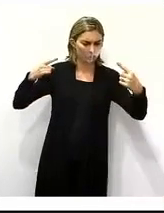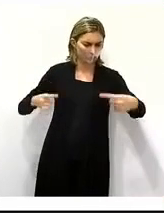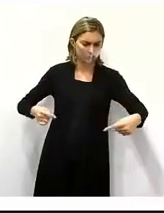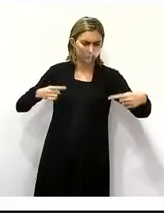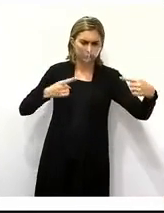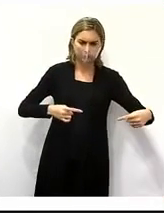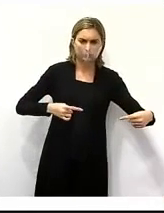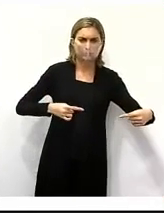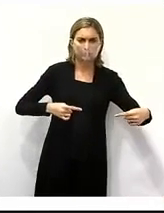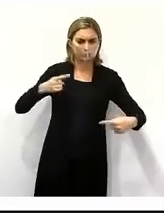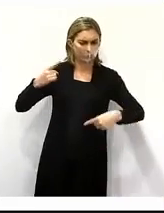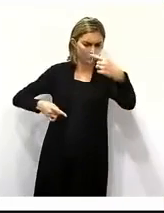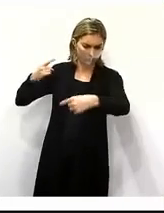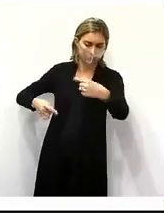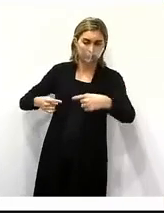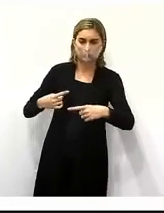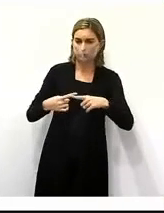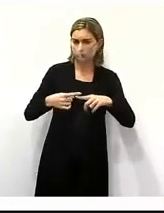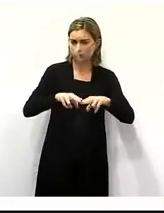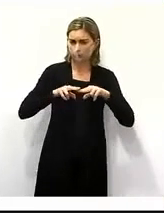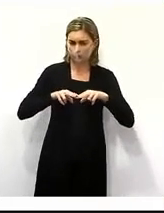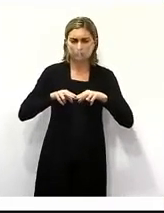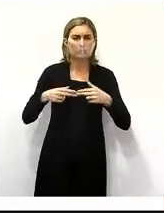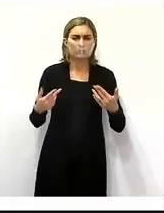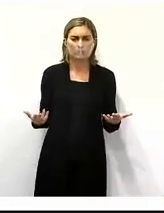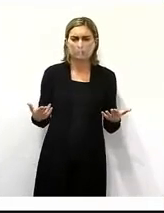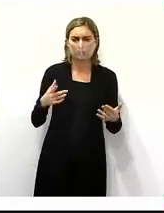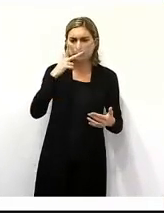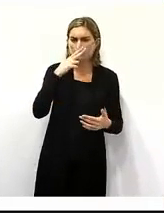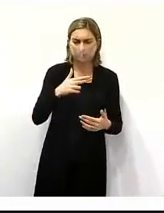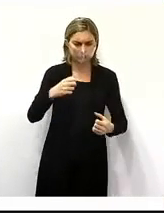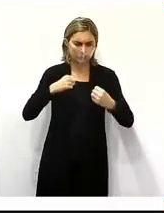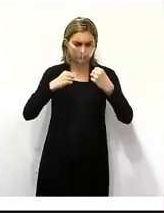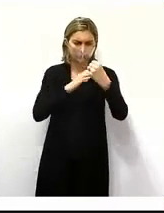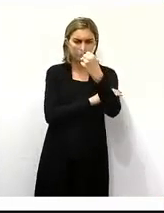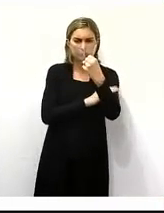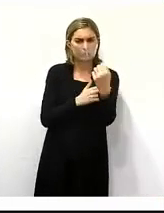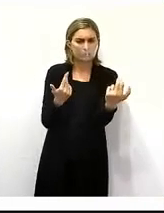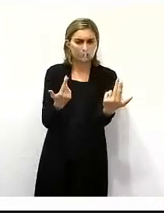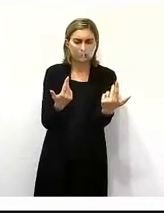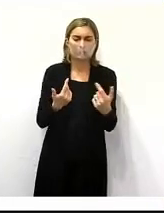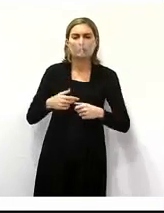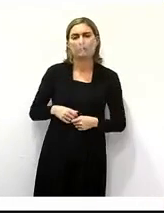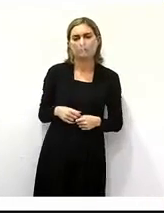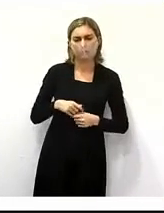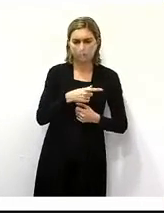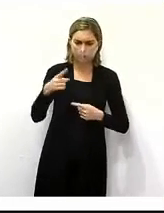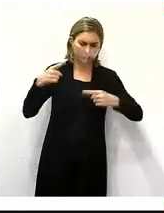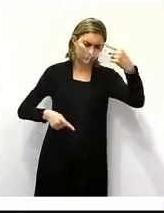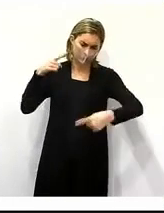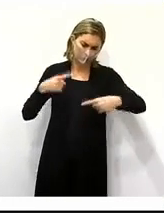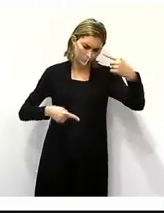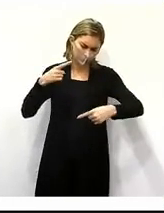e lutando entre si, por terem relativamente a mesma força. Nesse estado, o conflito